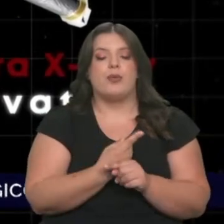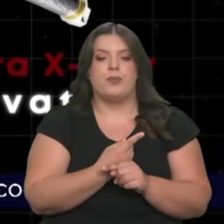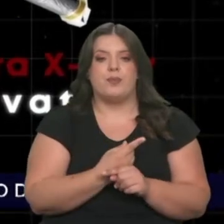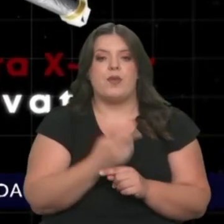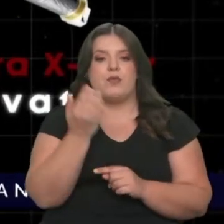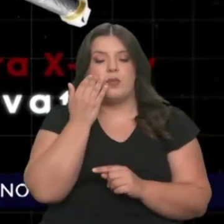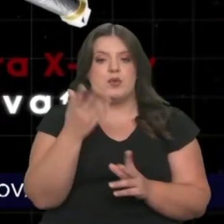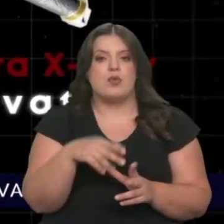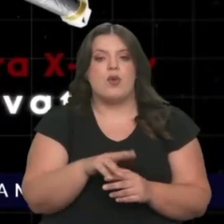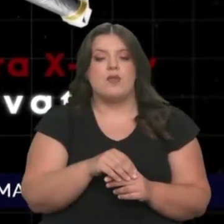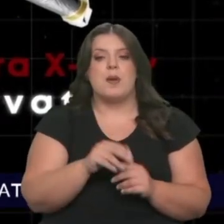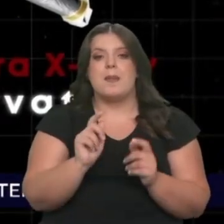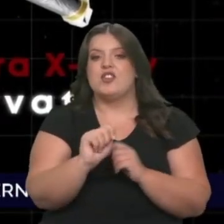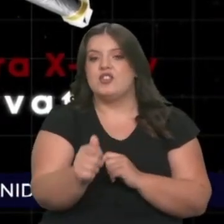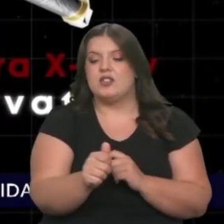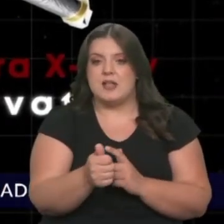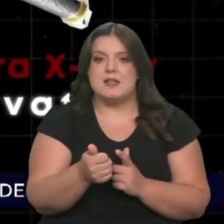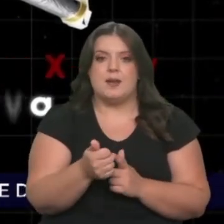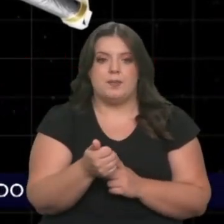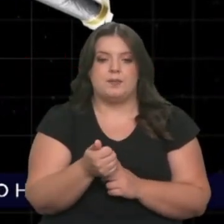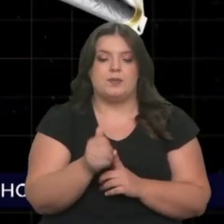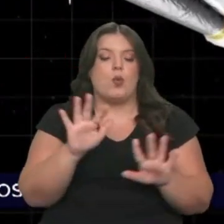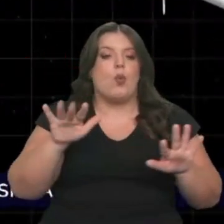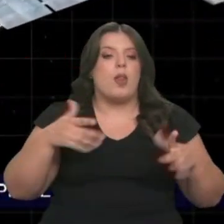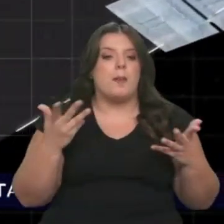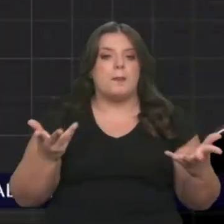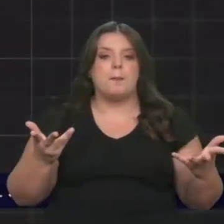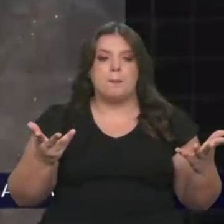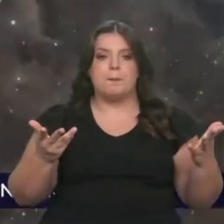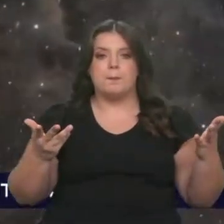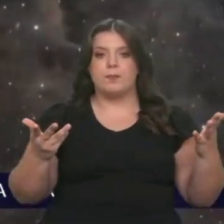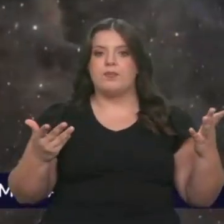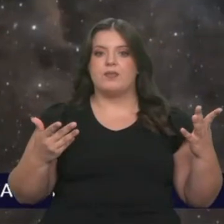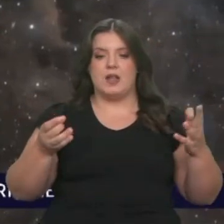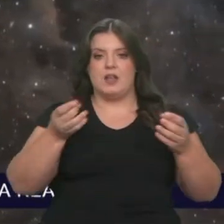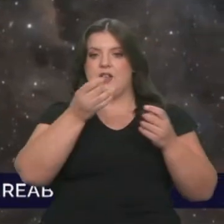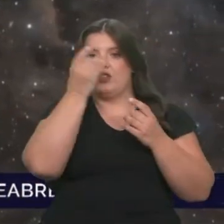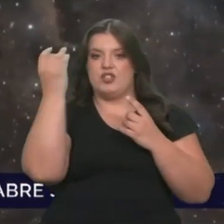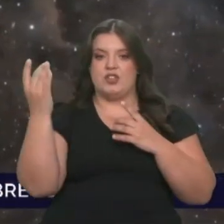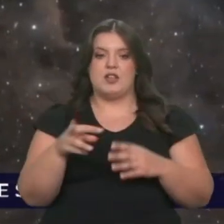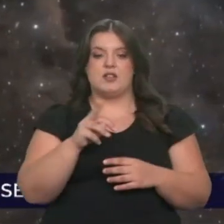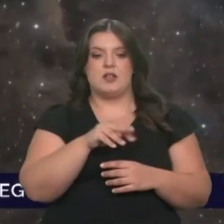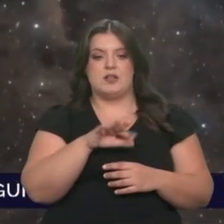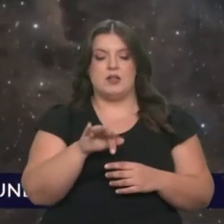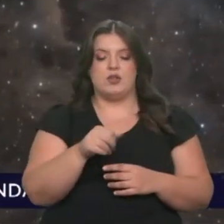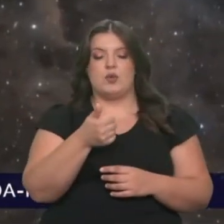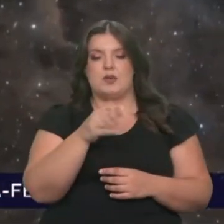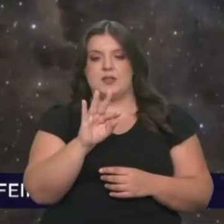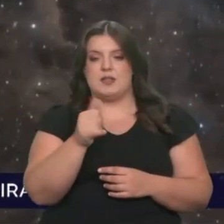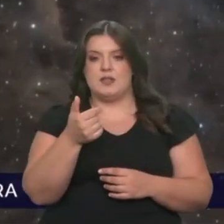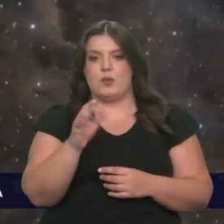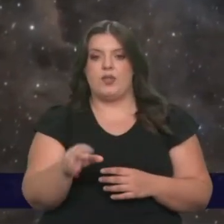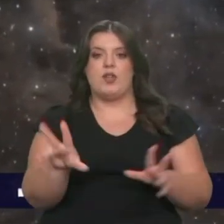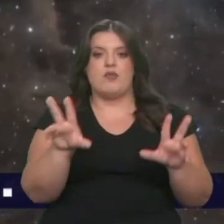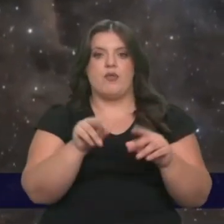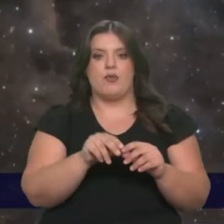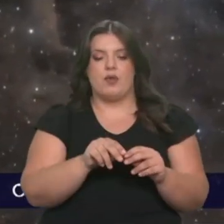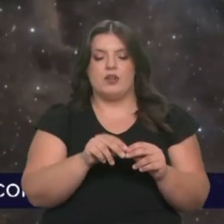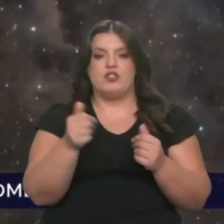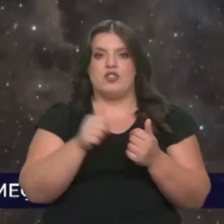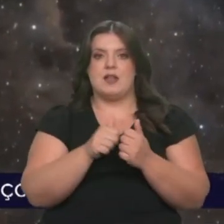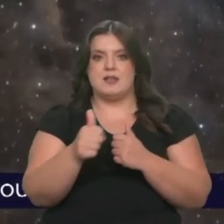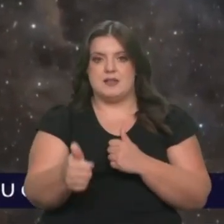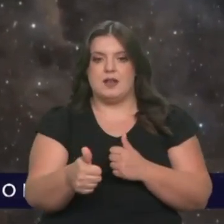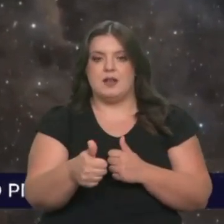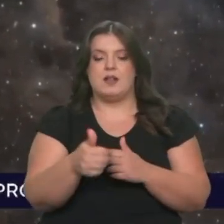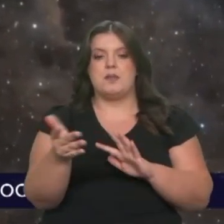indicação para a distância à nossa estrela polar? Esquece entre os 300 e 450, a nova distância